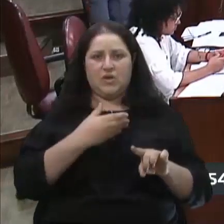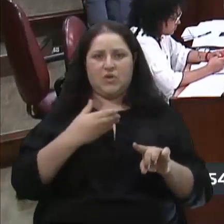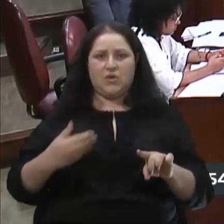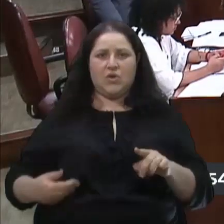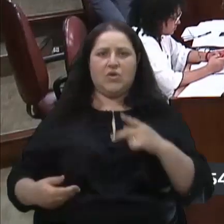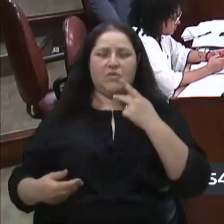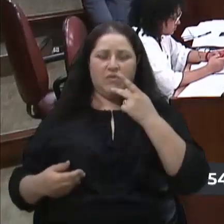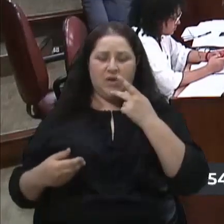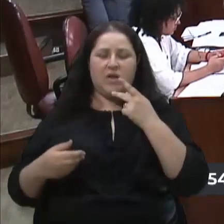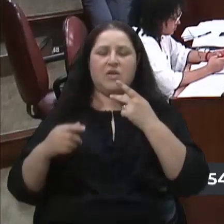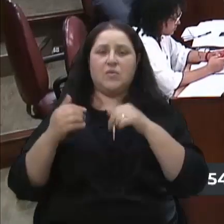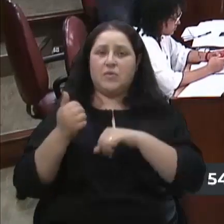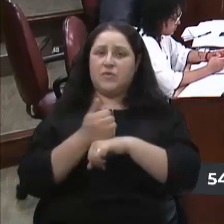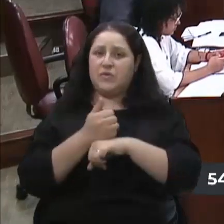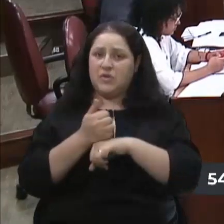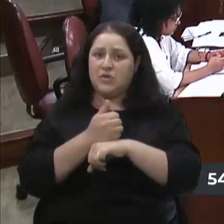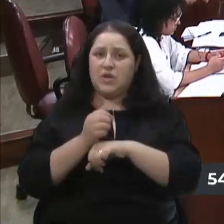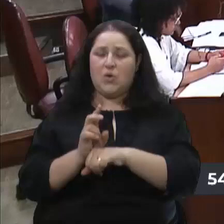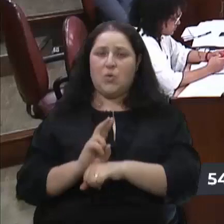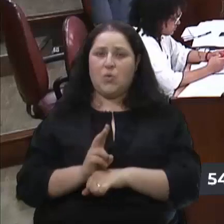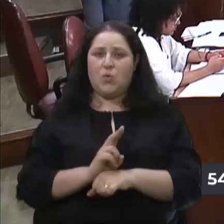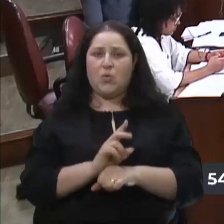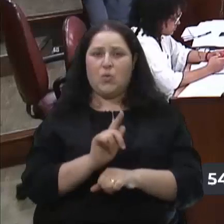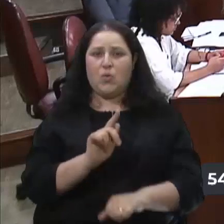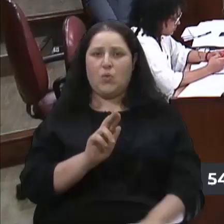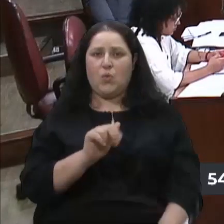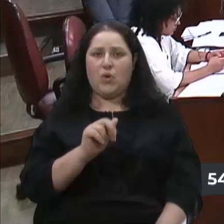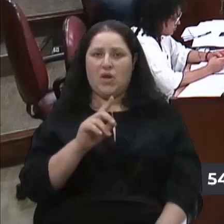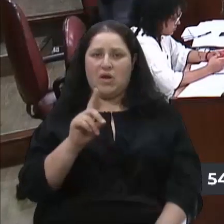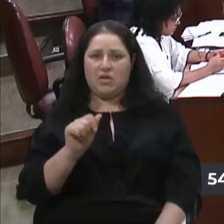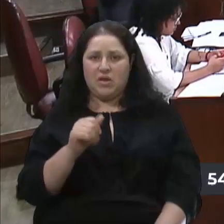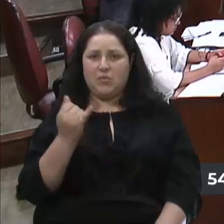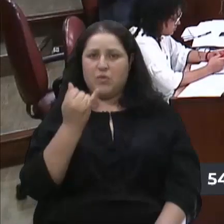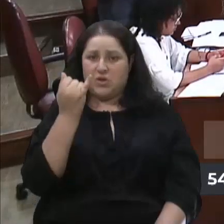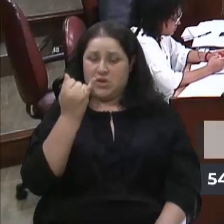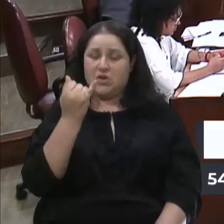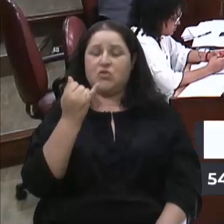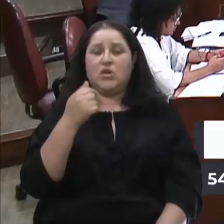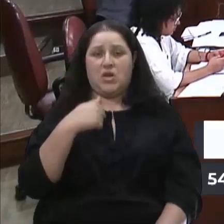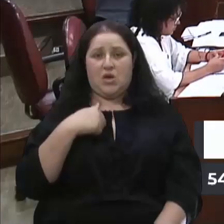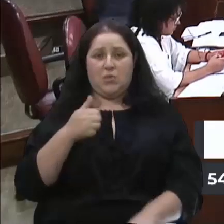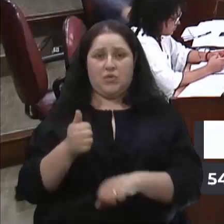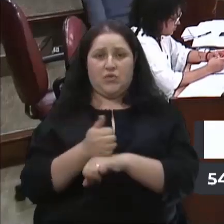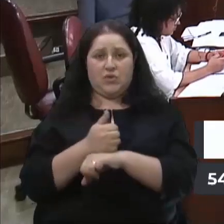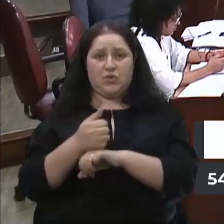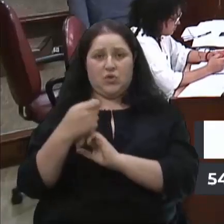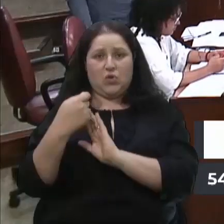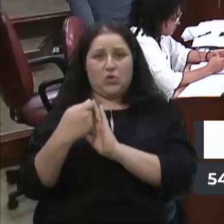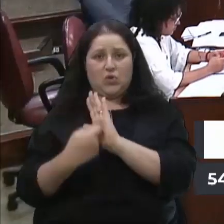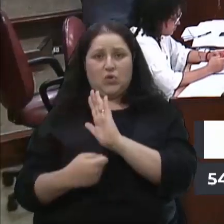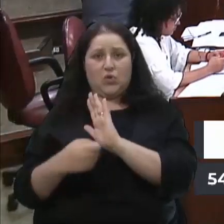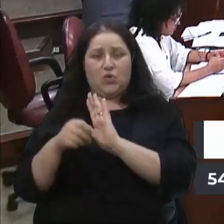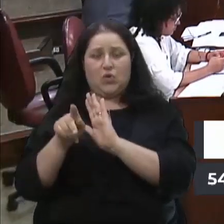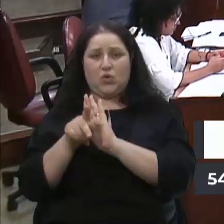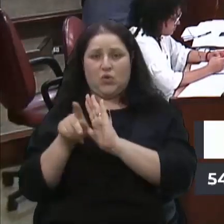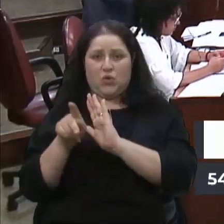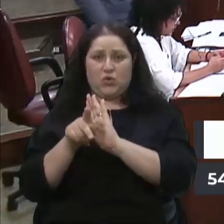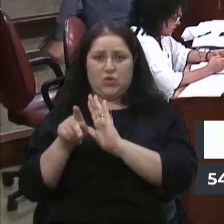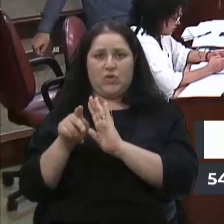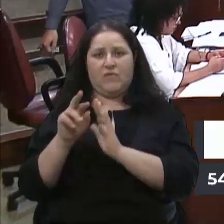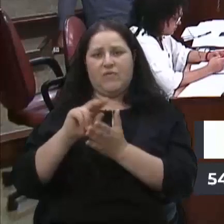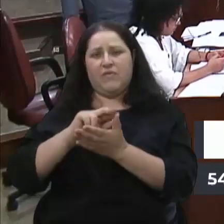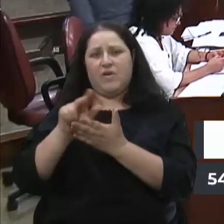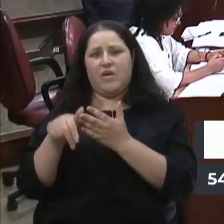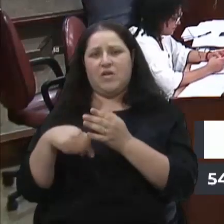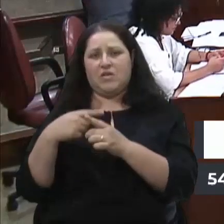da guarda. Sou professor concursado, e como professor várias vezes, lá no